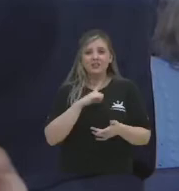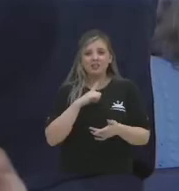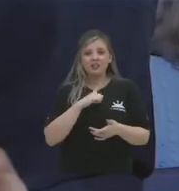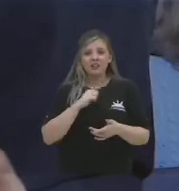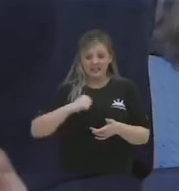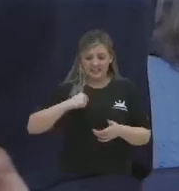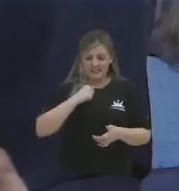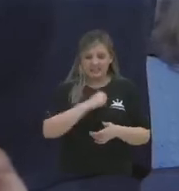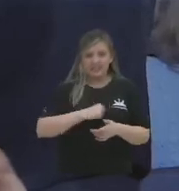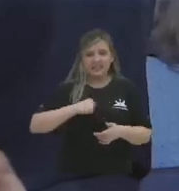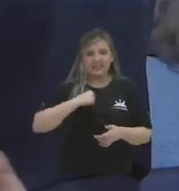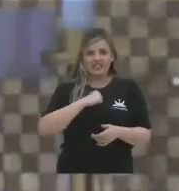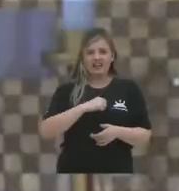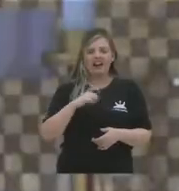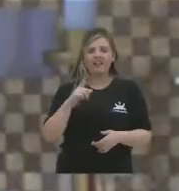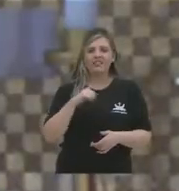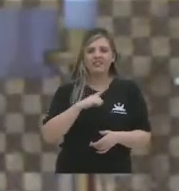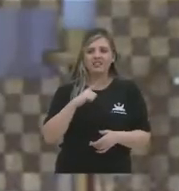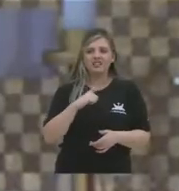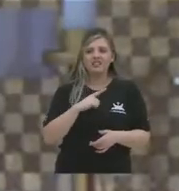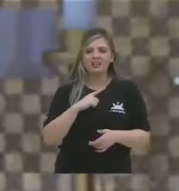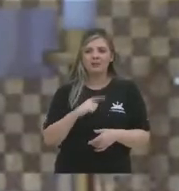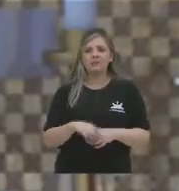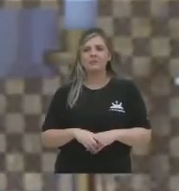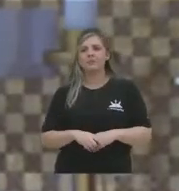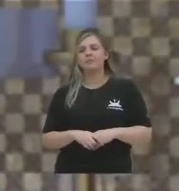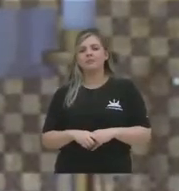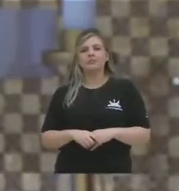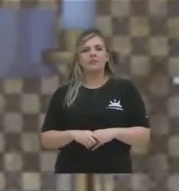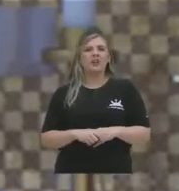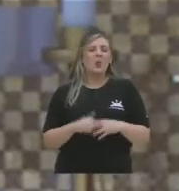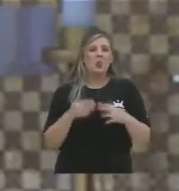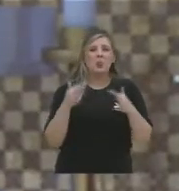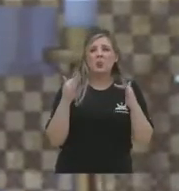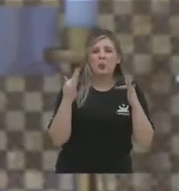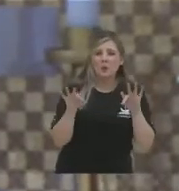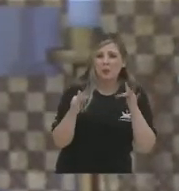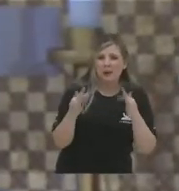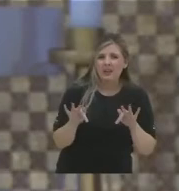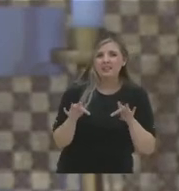Quantas pessoas têm Jesus e têm doença e têm depressão?